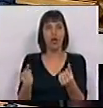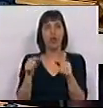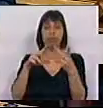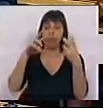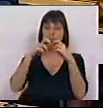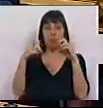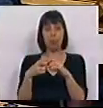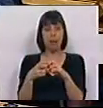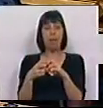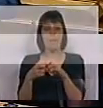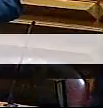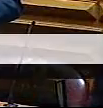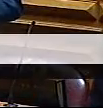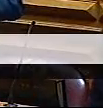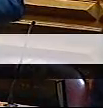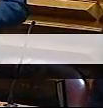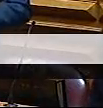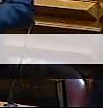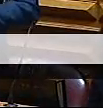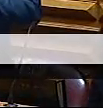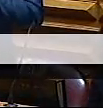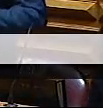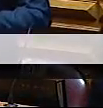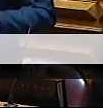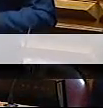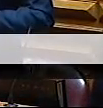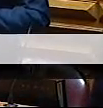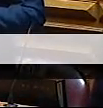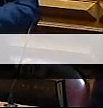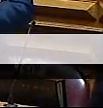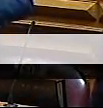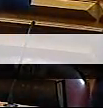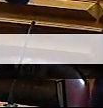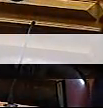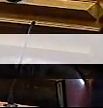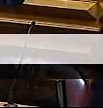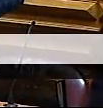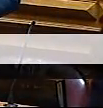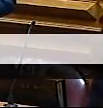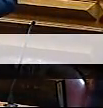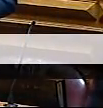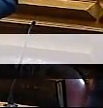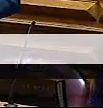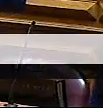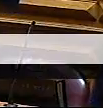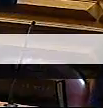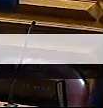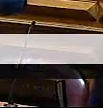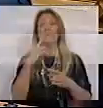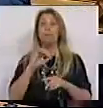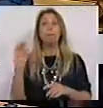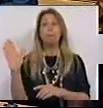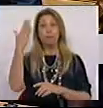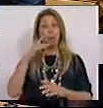este problema. Mas não é a primeira vez que apresentamos esta proposta. Apresentamos esta proposta no Orçamento de Estado para